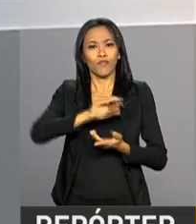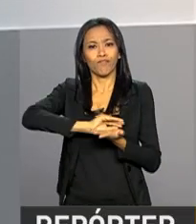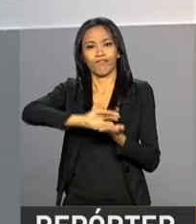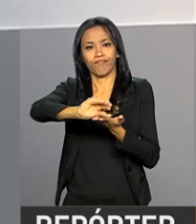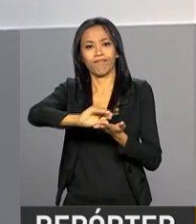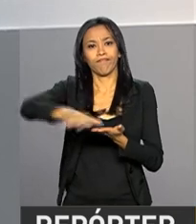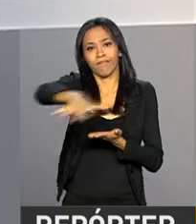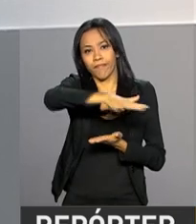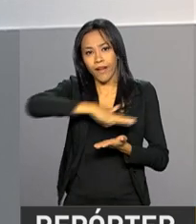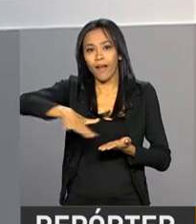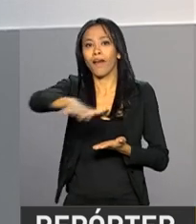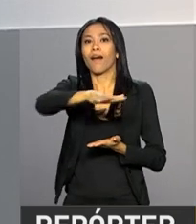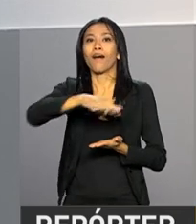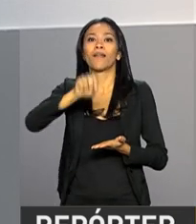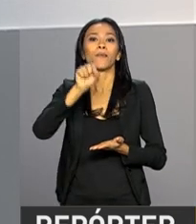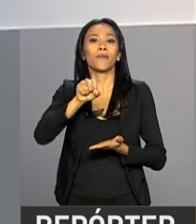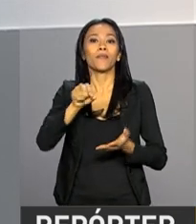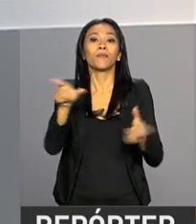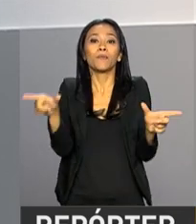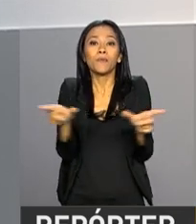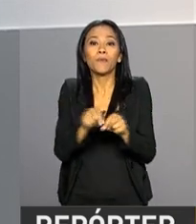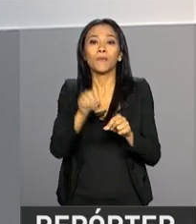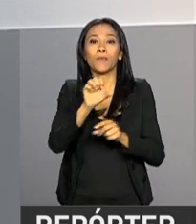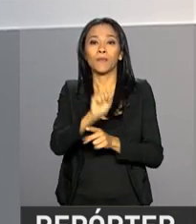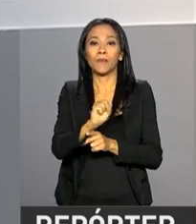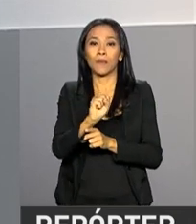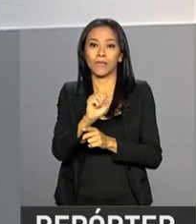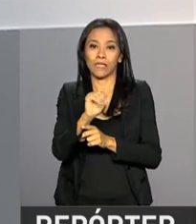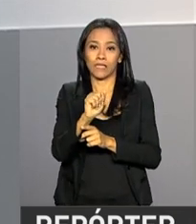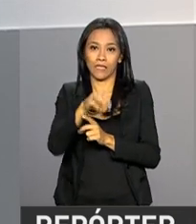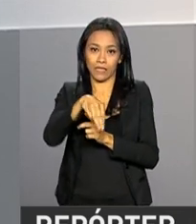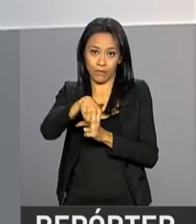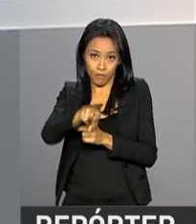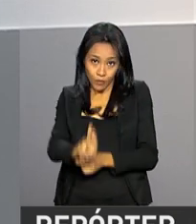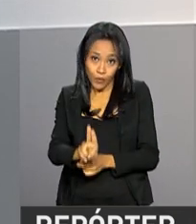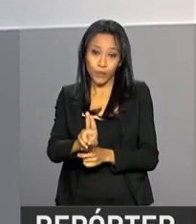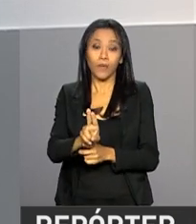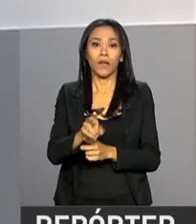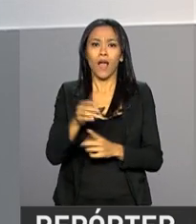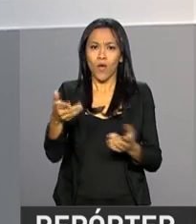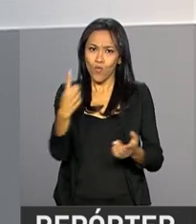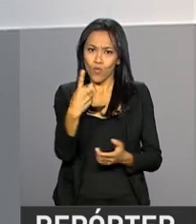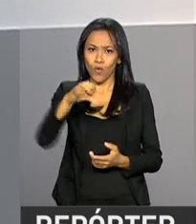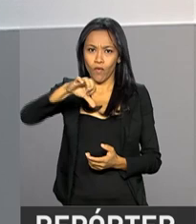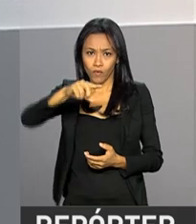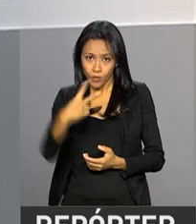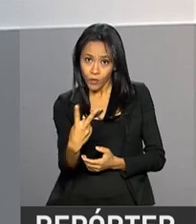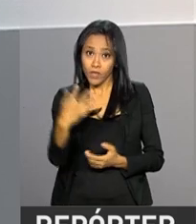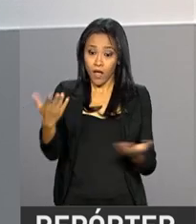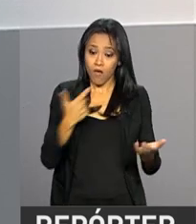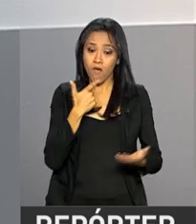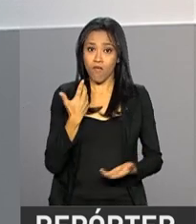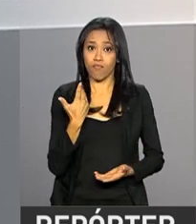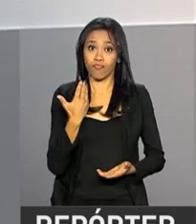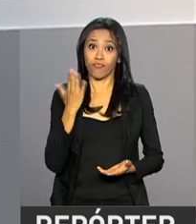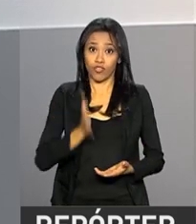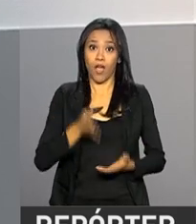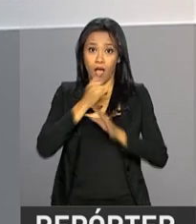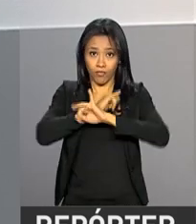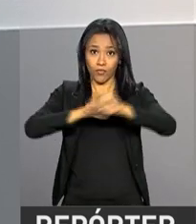serviço de atendimento móvel de urgência samu 192 o anúncio está sendo feito agora pelo ministro da saúde ricardo